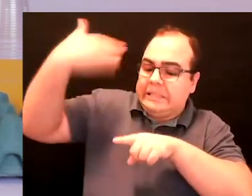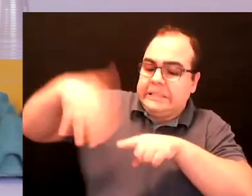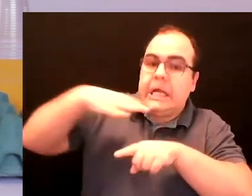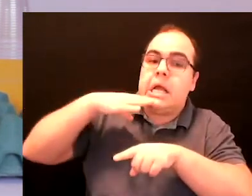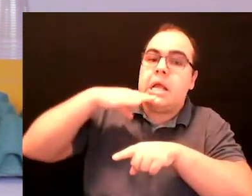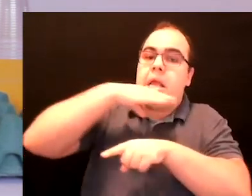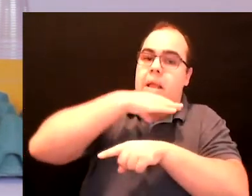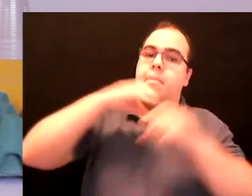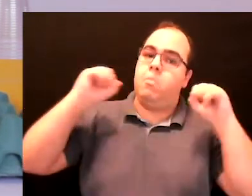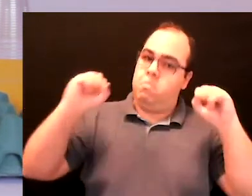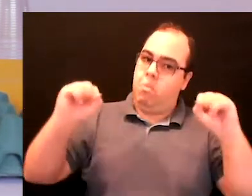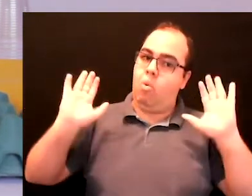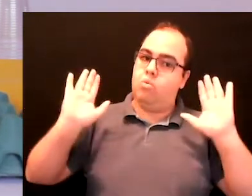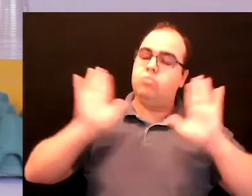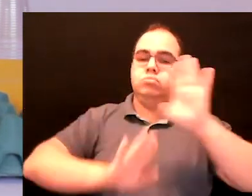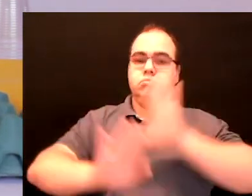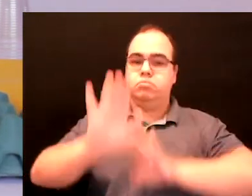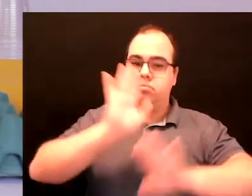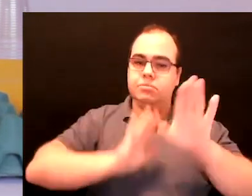seu uso.